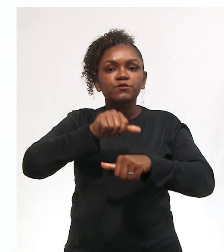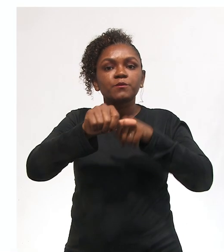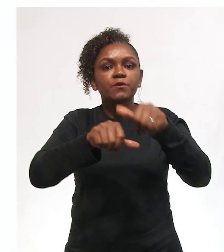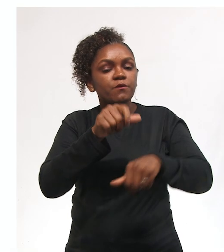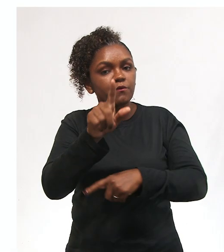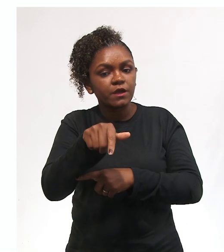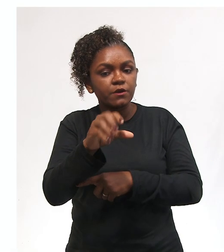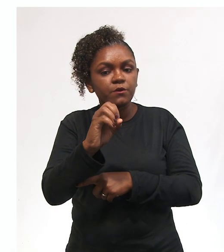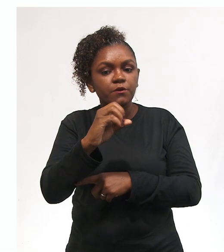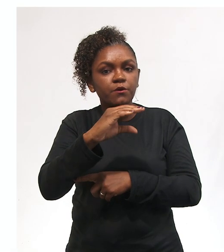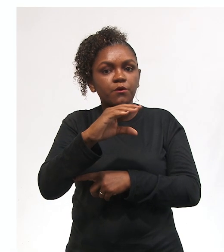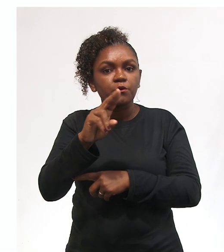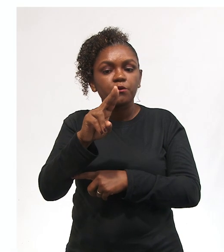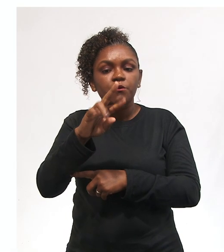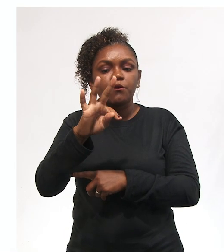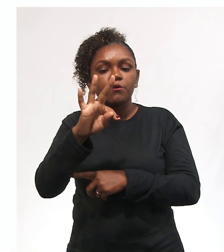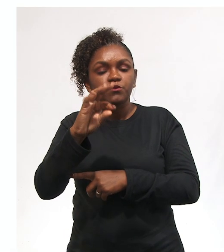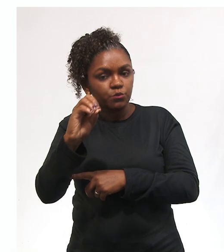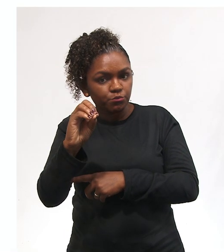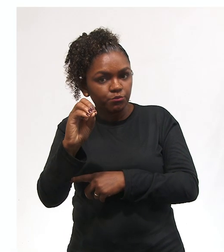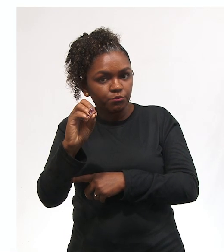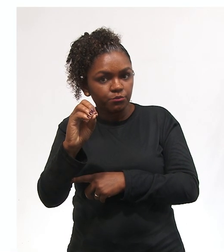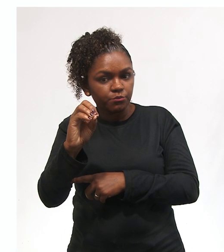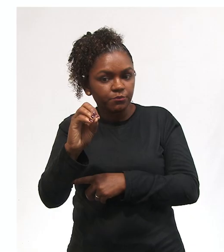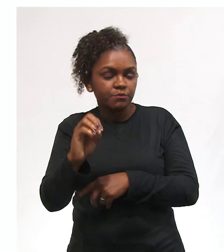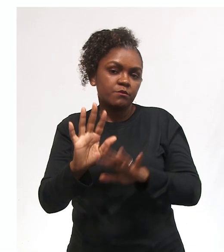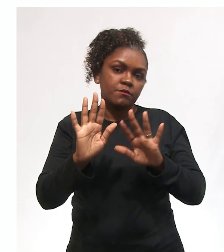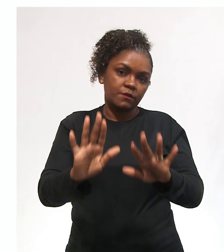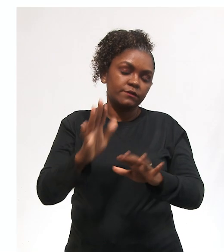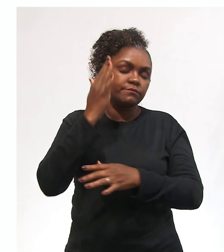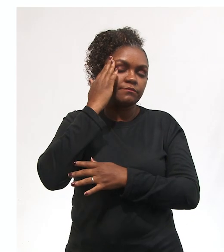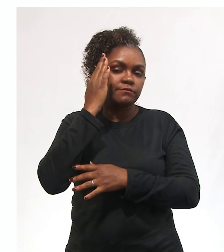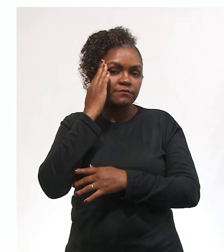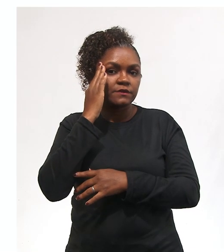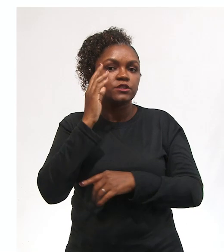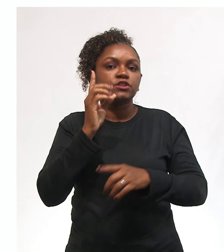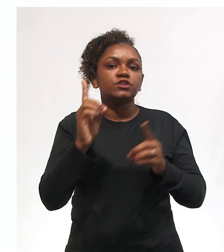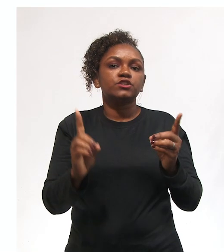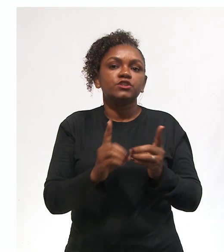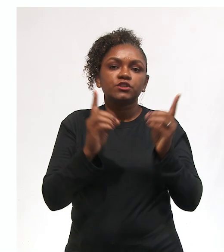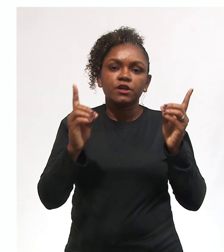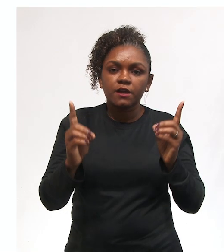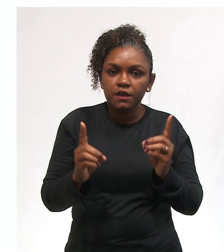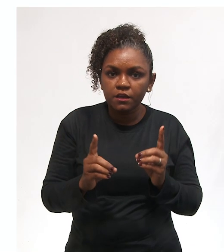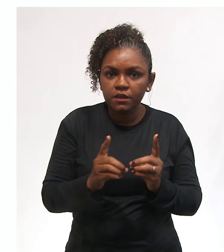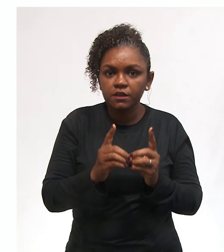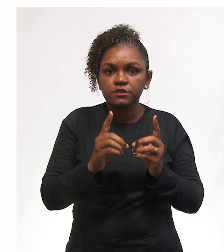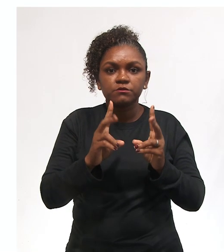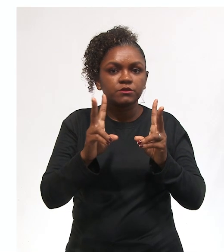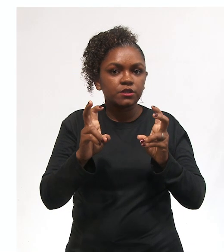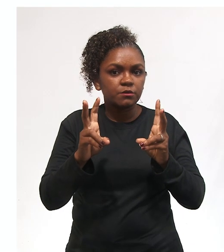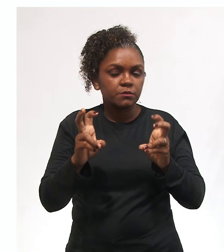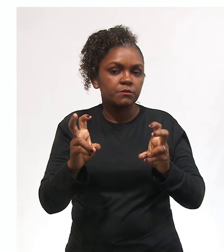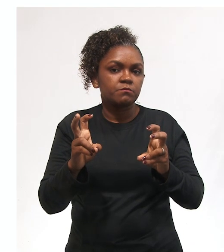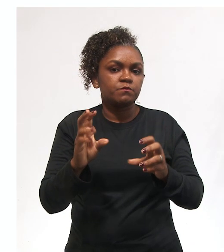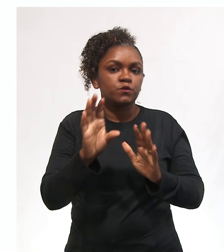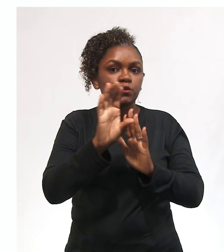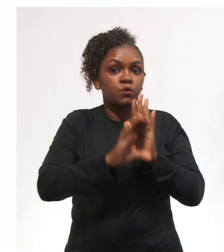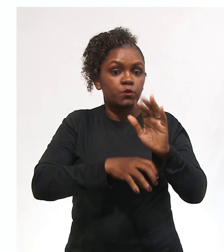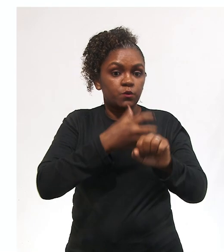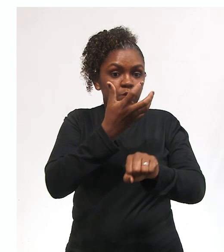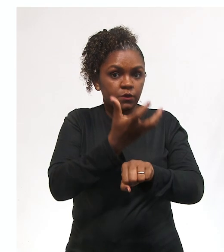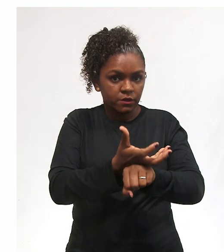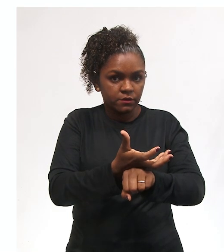tá? Sim, é claro que sabendo dessa didática, dessa parte do currículo, quem vai